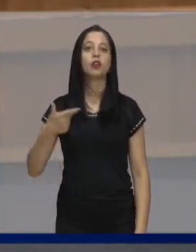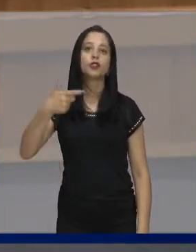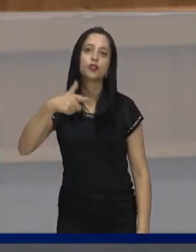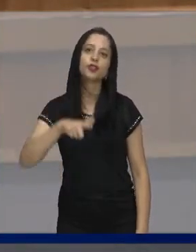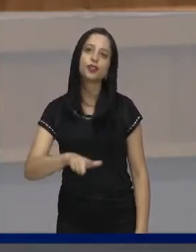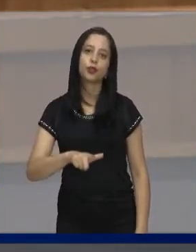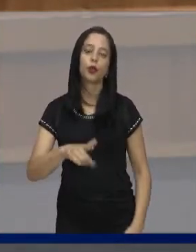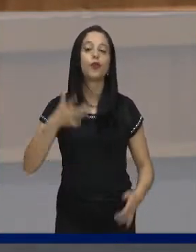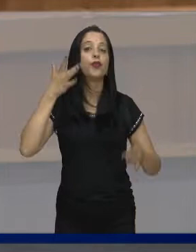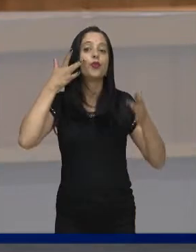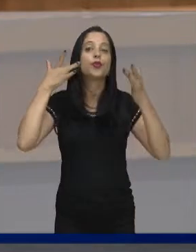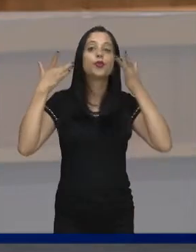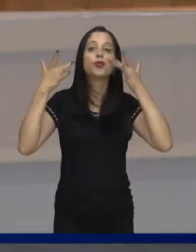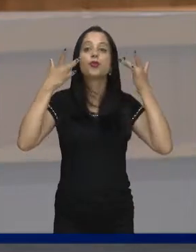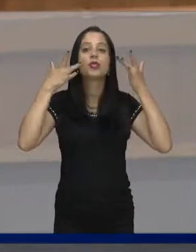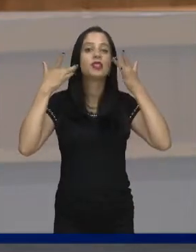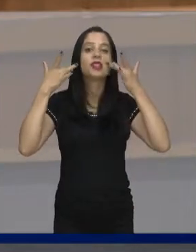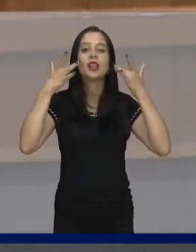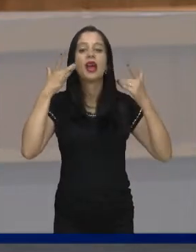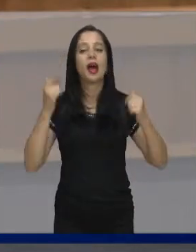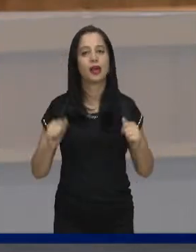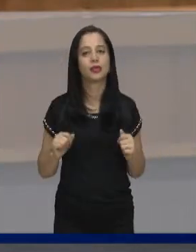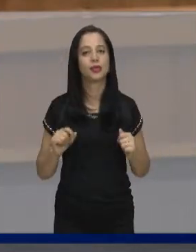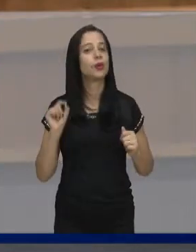peça aí, falando